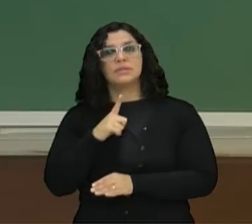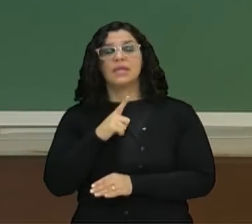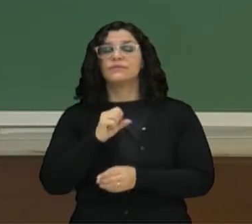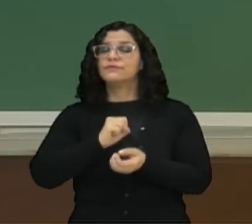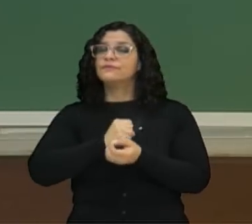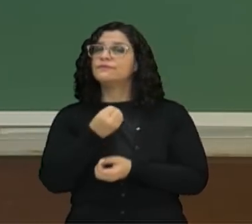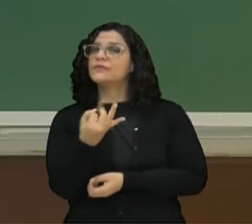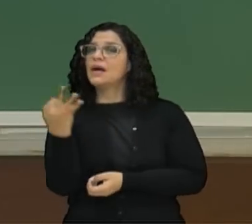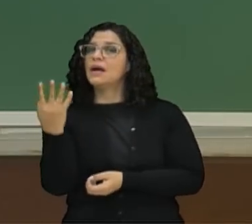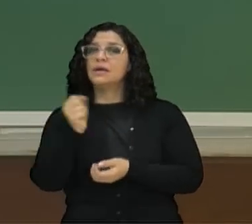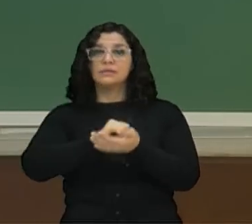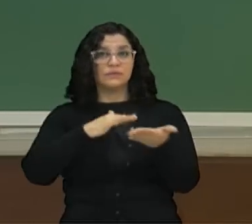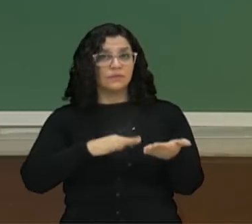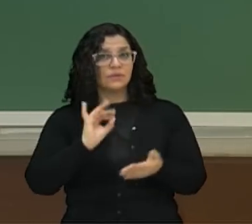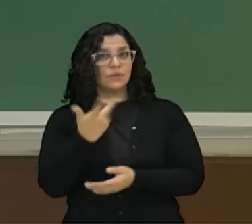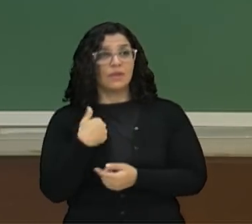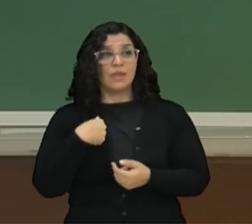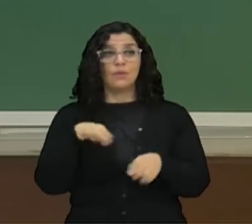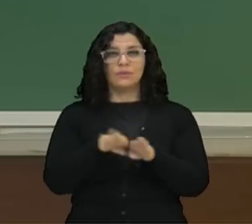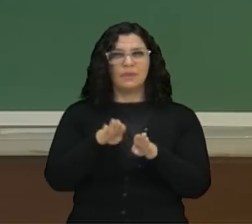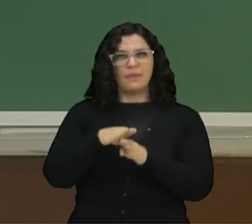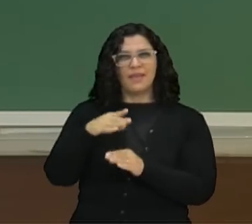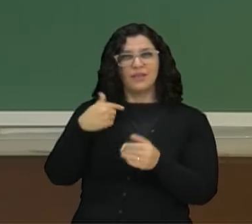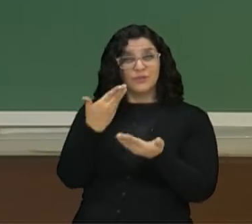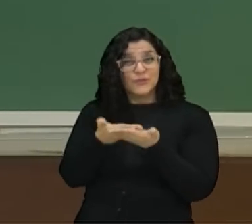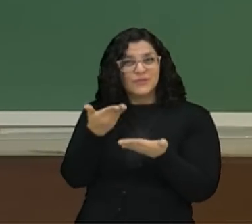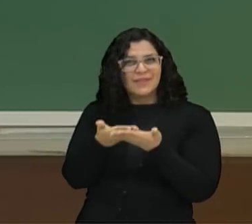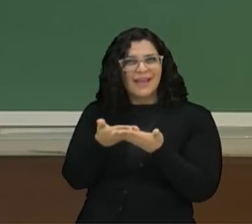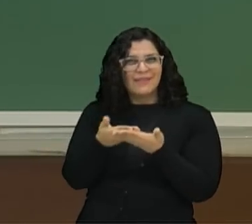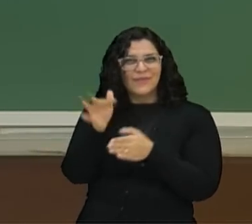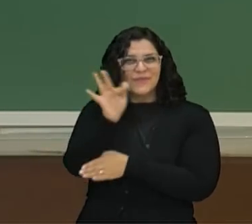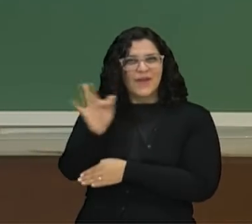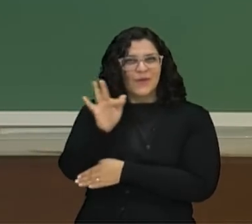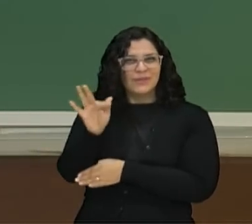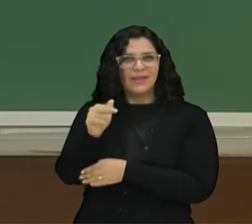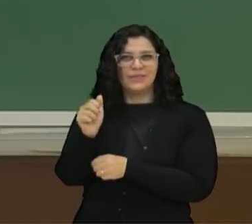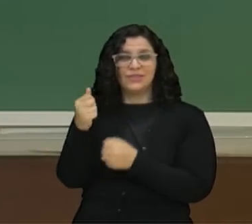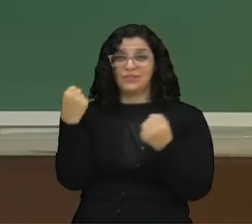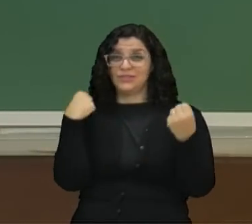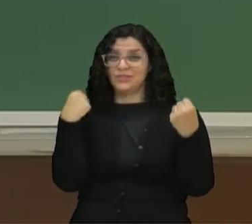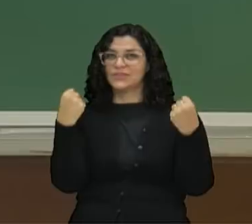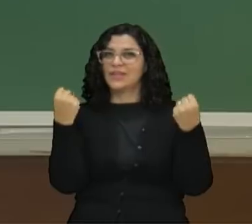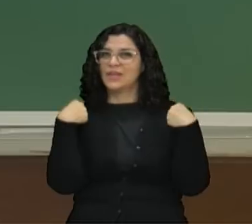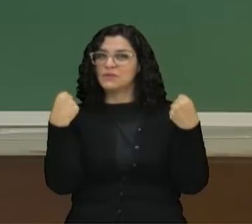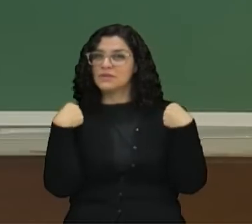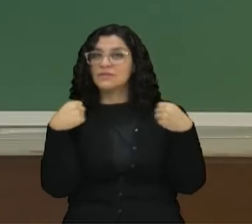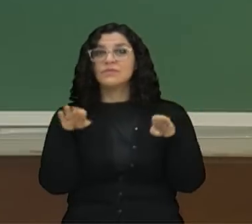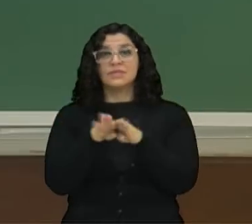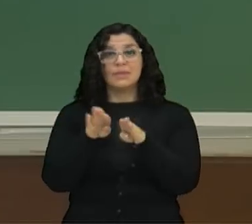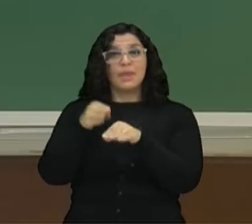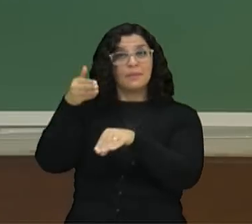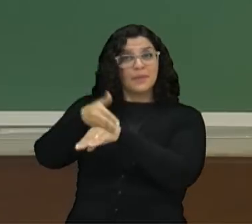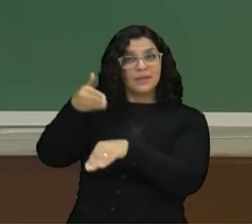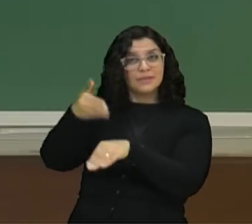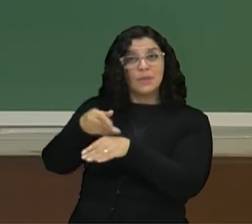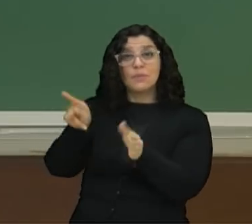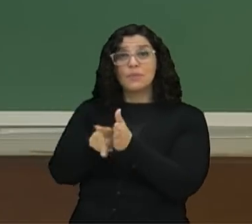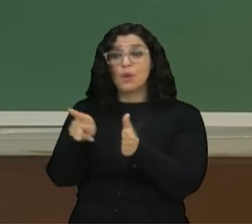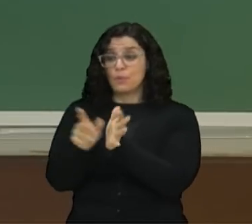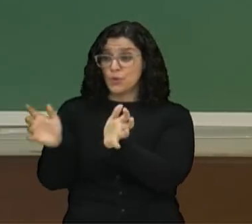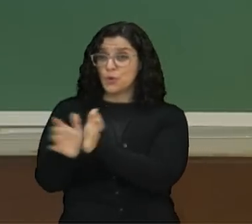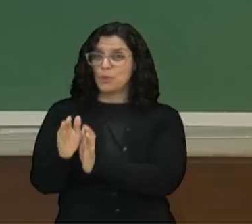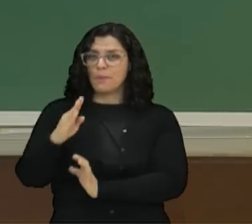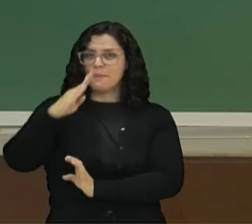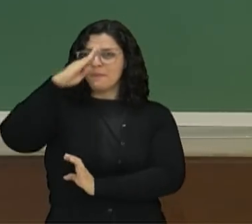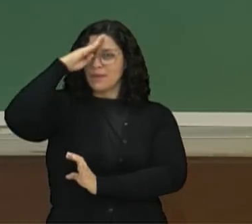atividades acontecem. Eu, enquanto acadêmica, estudante de Educação Física, tive essa oportunidade de participar de um evento que era feito pelos